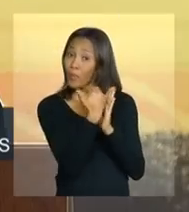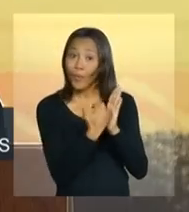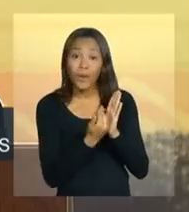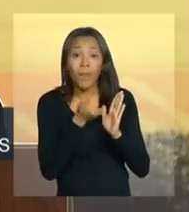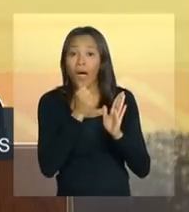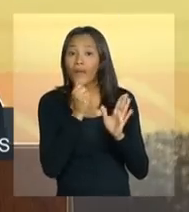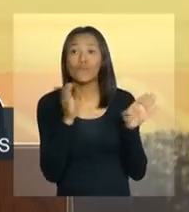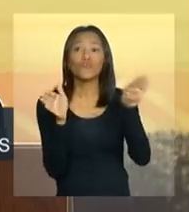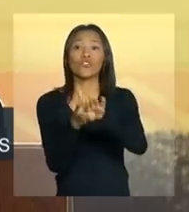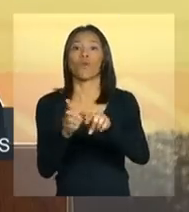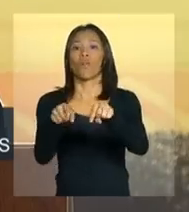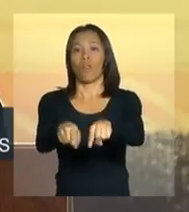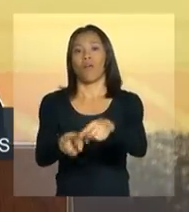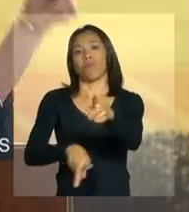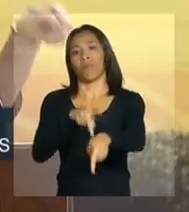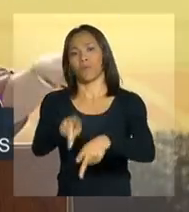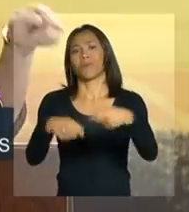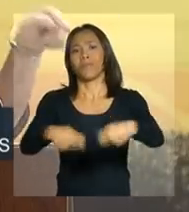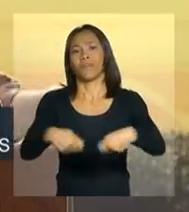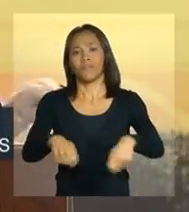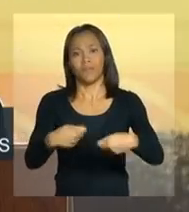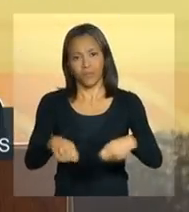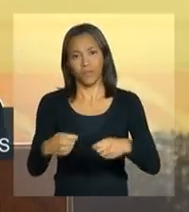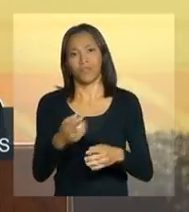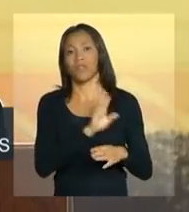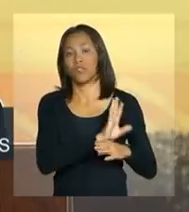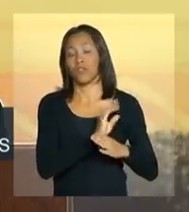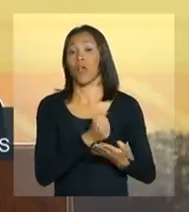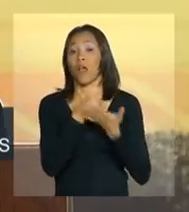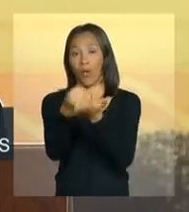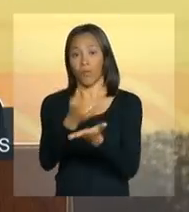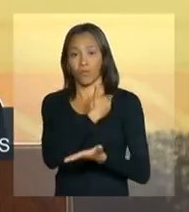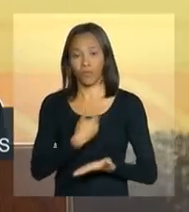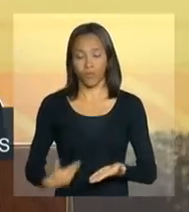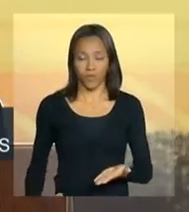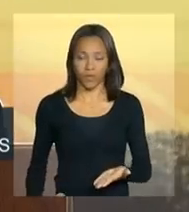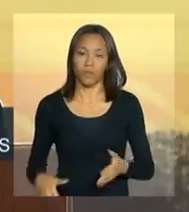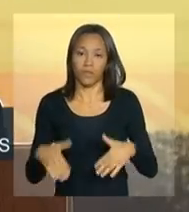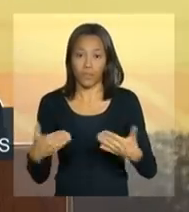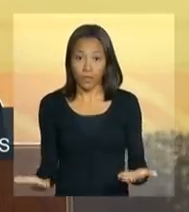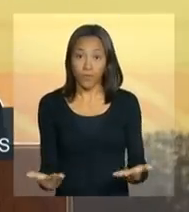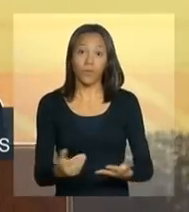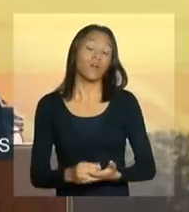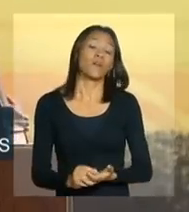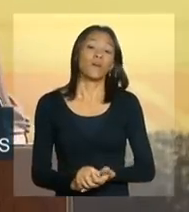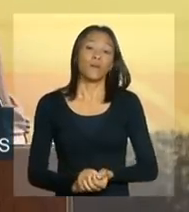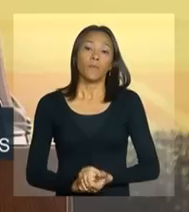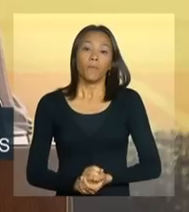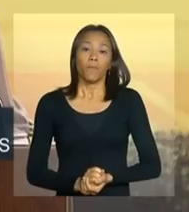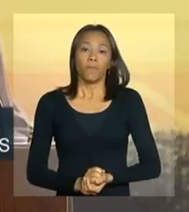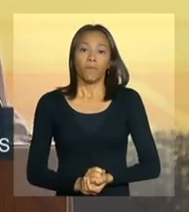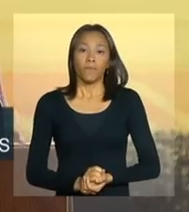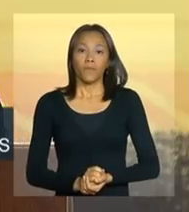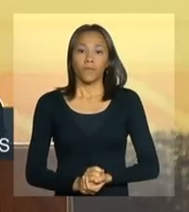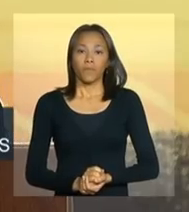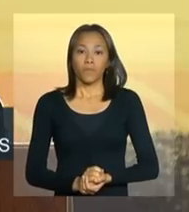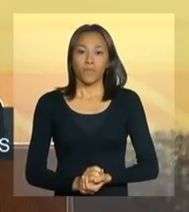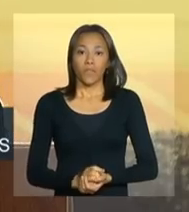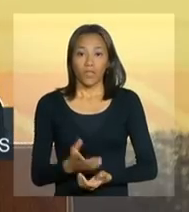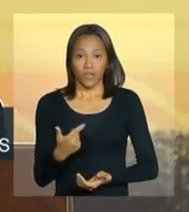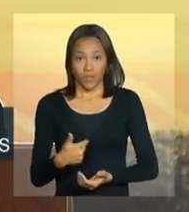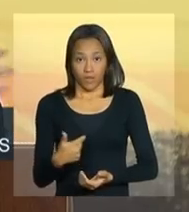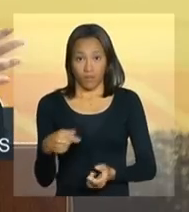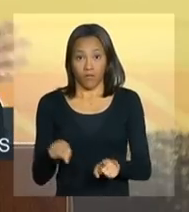chegou à população que precisa Daquele programa E aí a questão a questão da